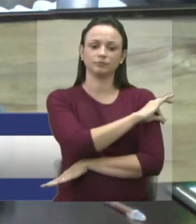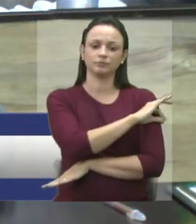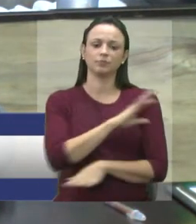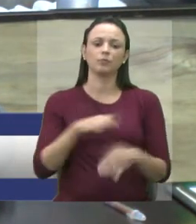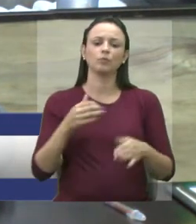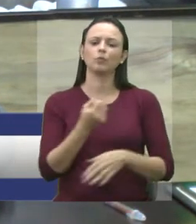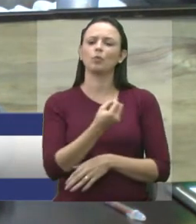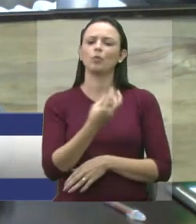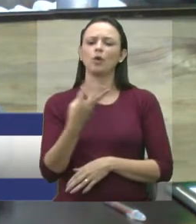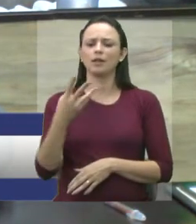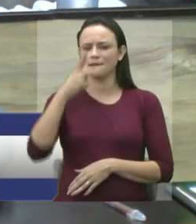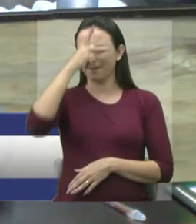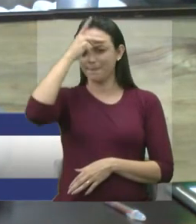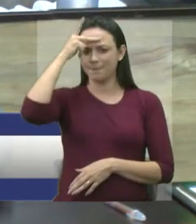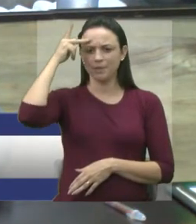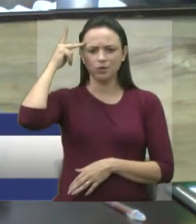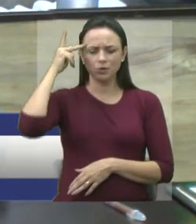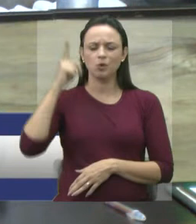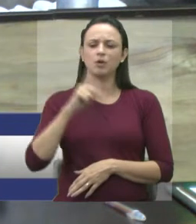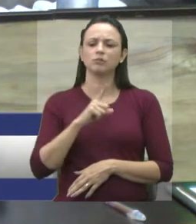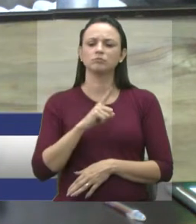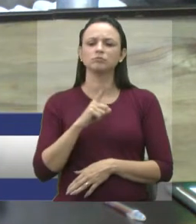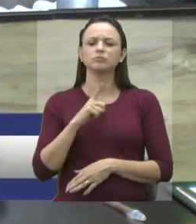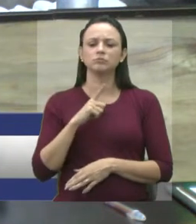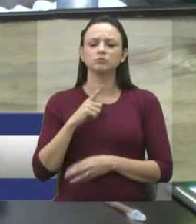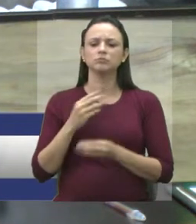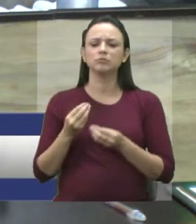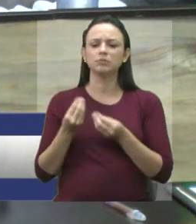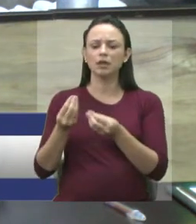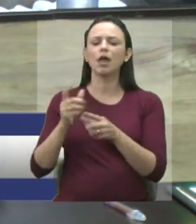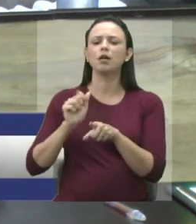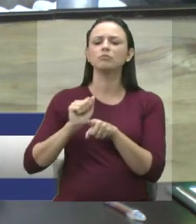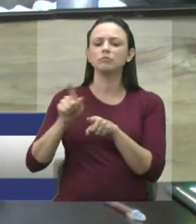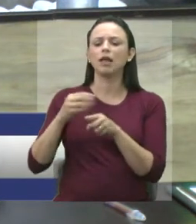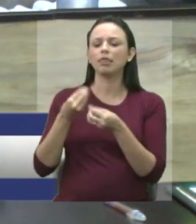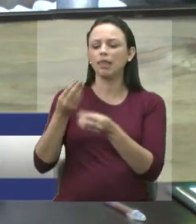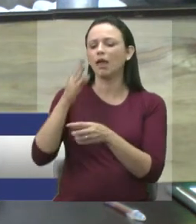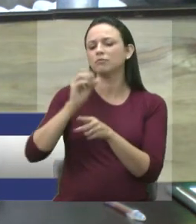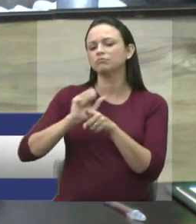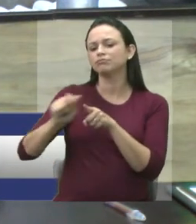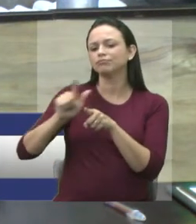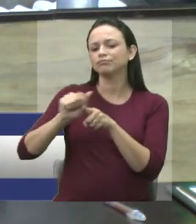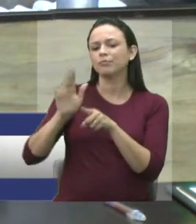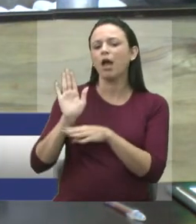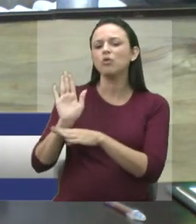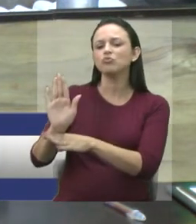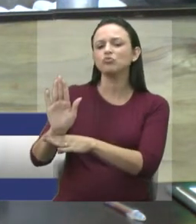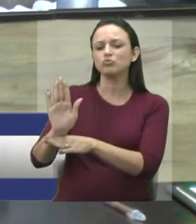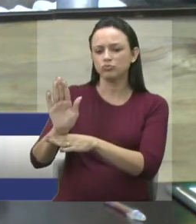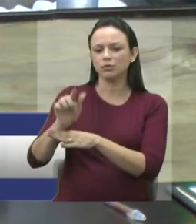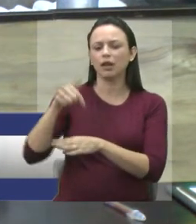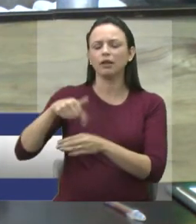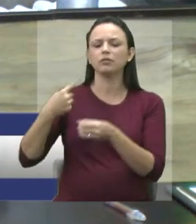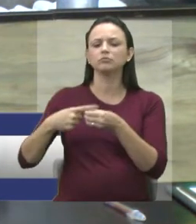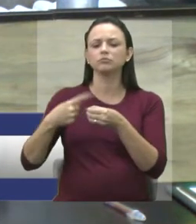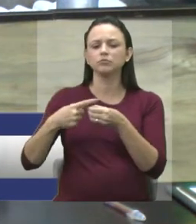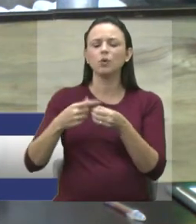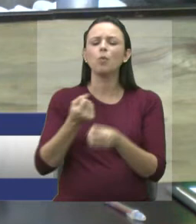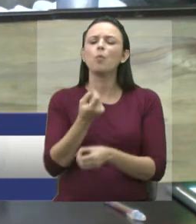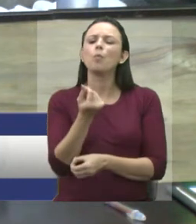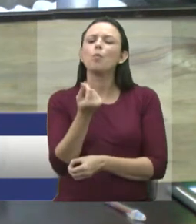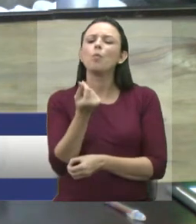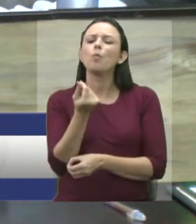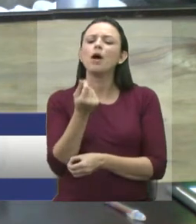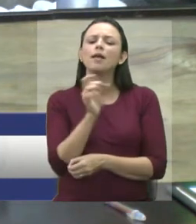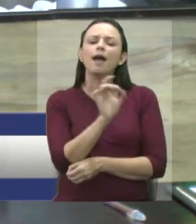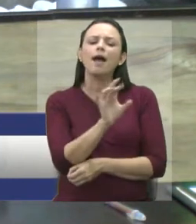quantas pessoas são beneficiadas com o aluguel social em nossa cidade? Quais são os valores de